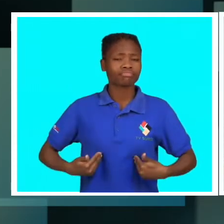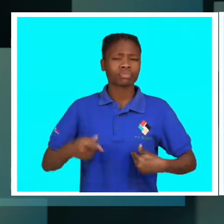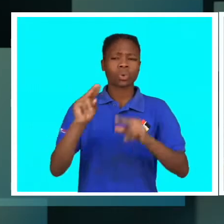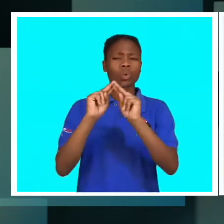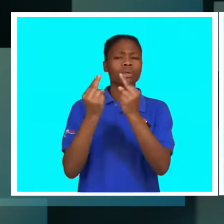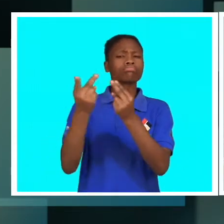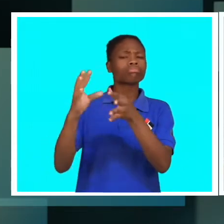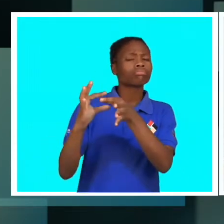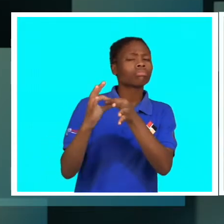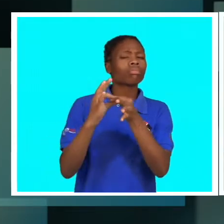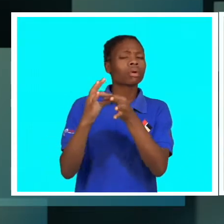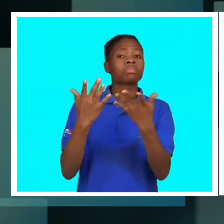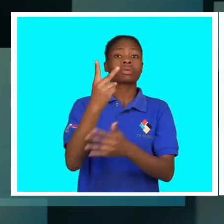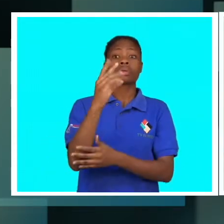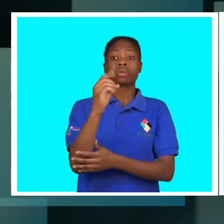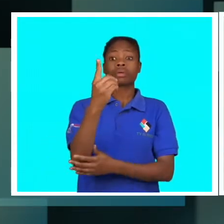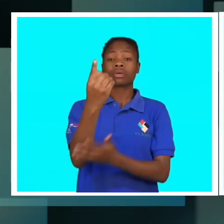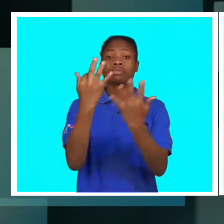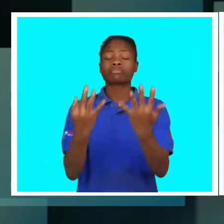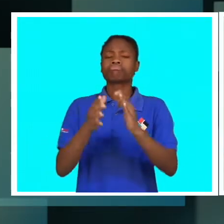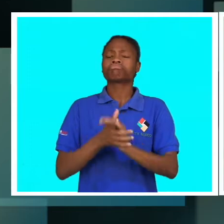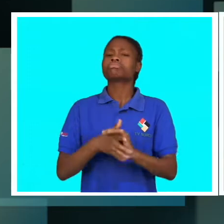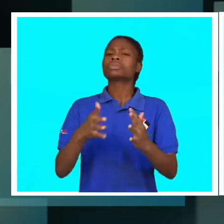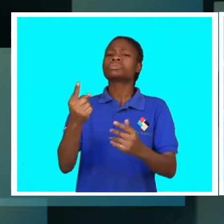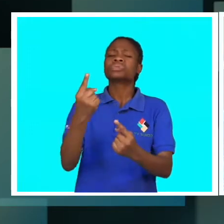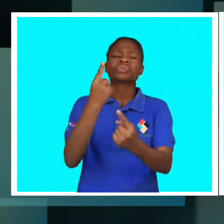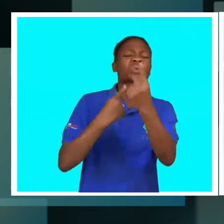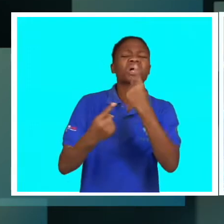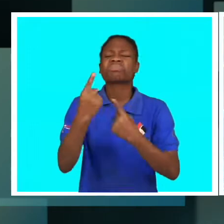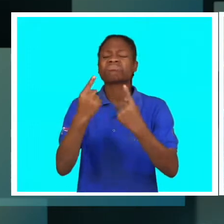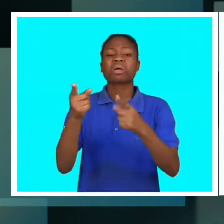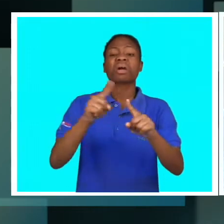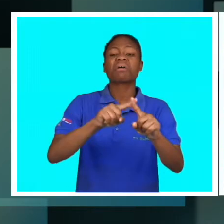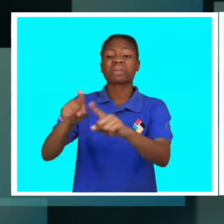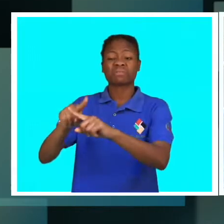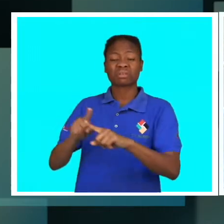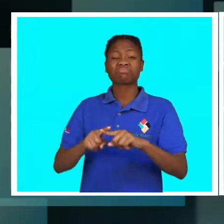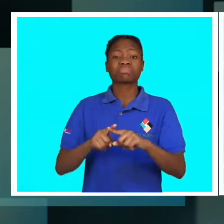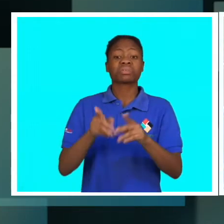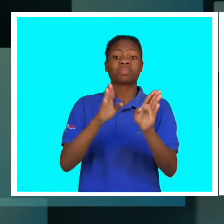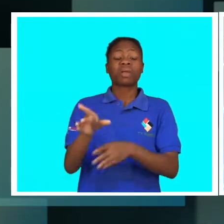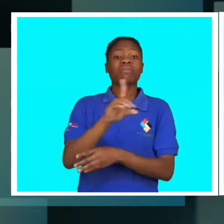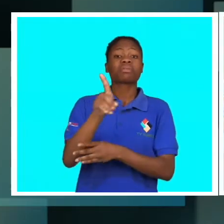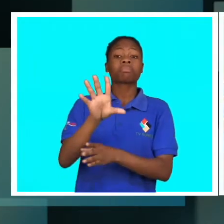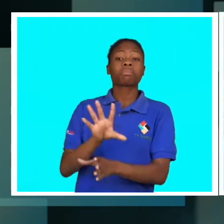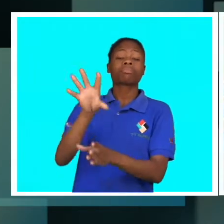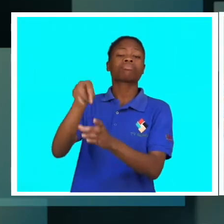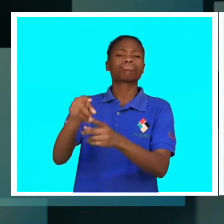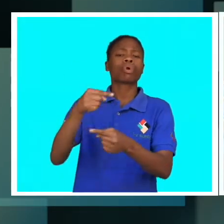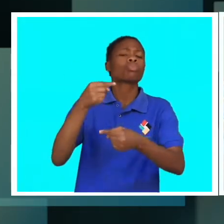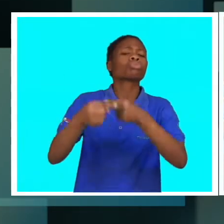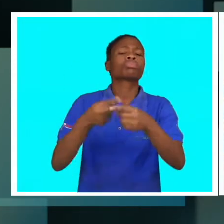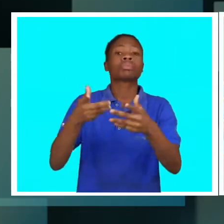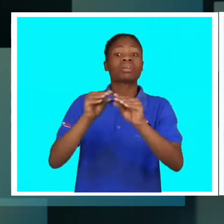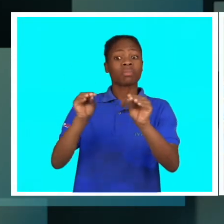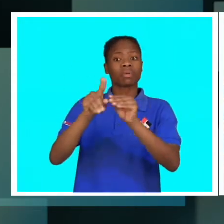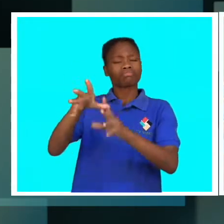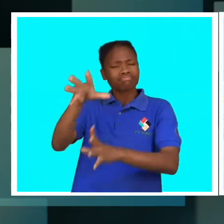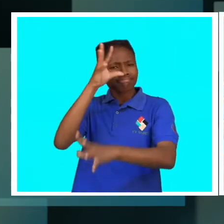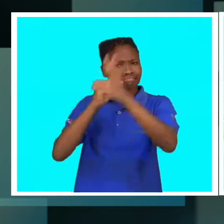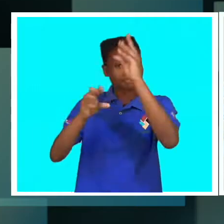foi o lema escolhido pelo Ministério da Educação e Desenvolvimento Humano para o Conselho Coordenador de 2018. Um evento